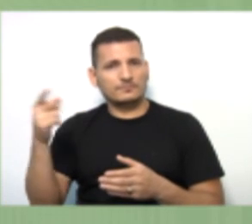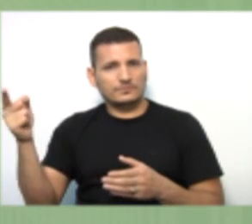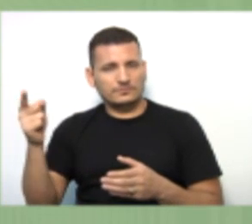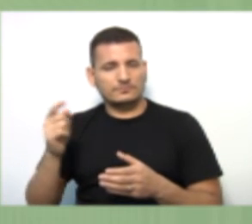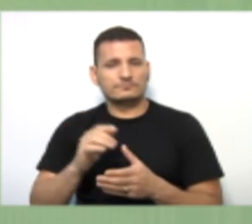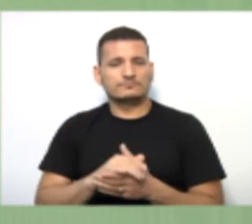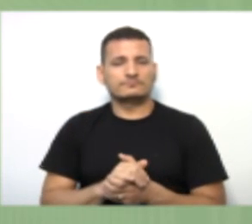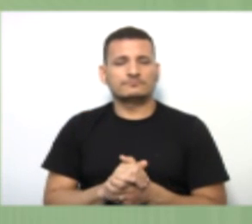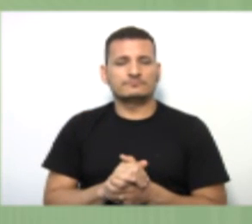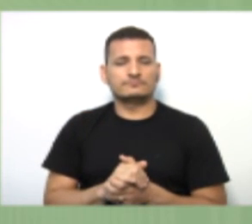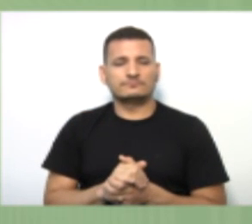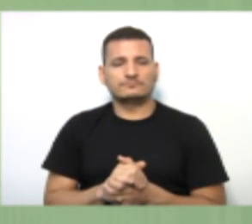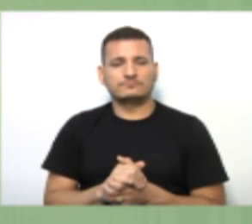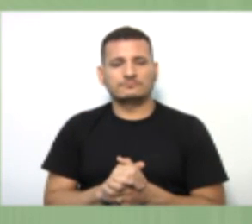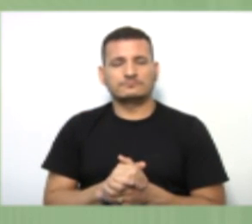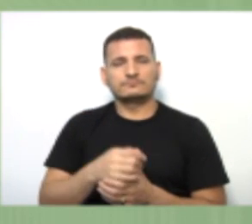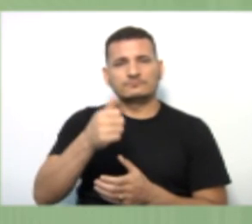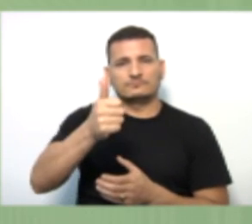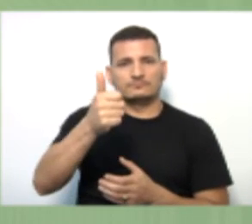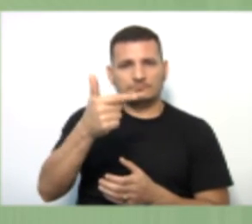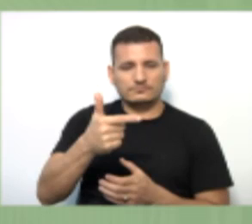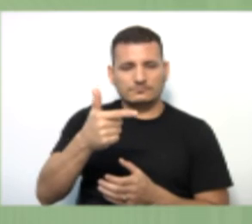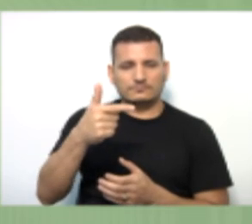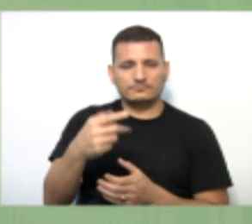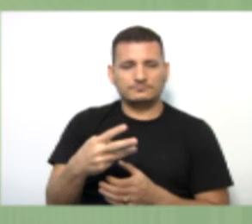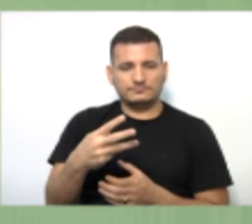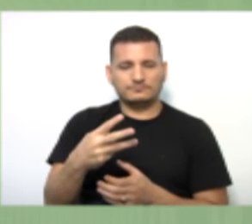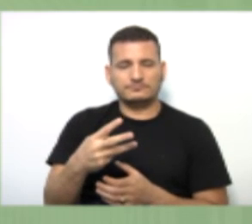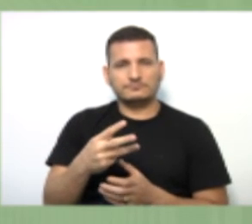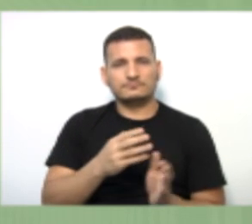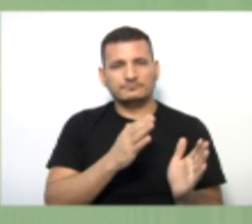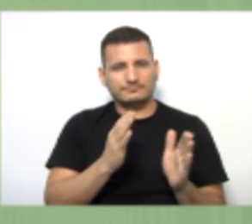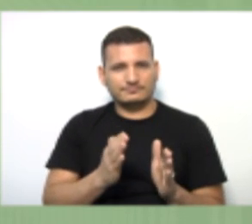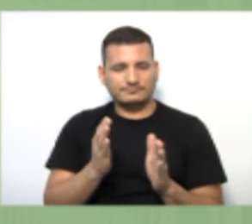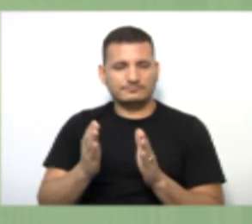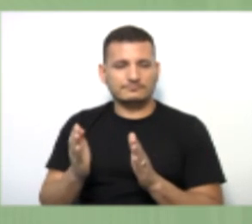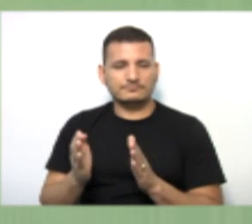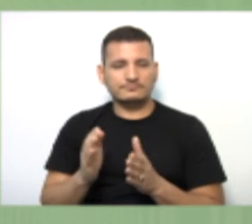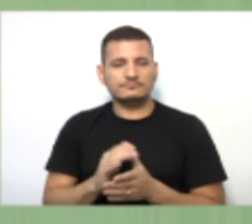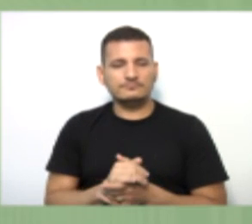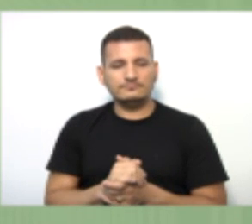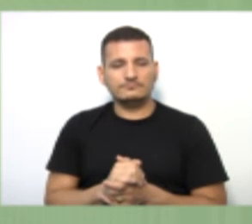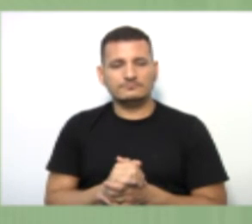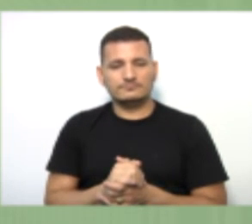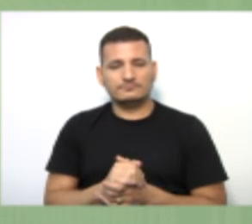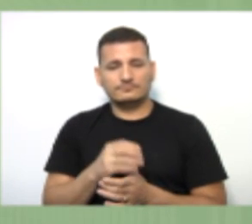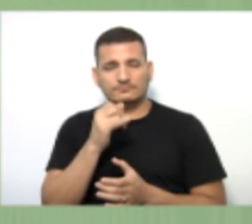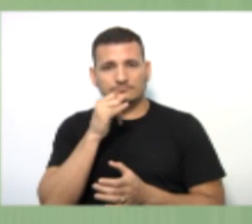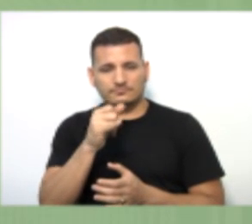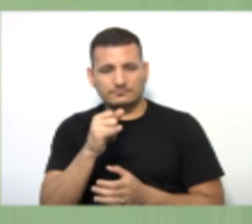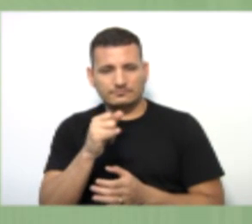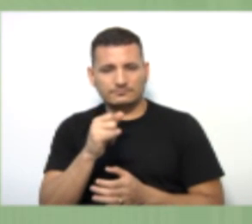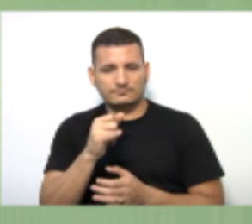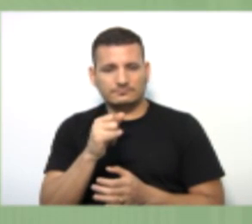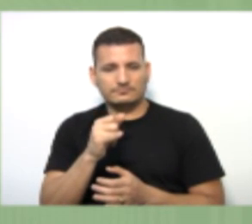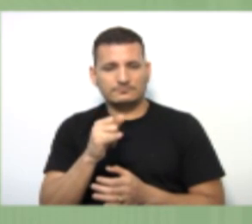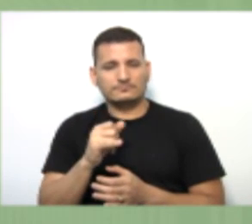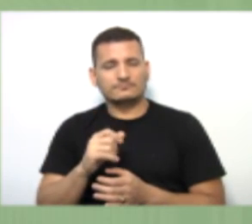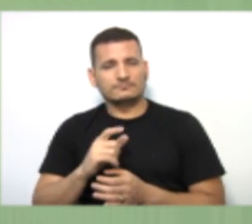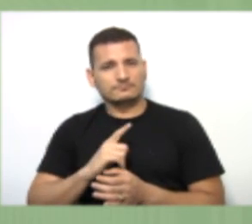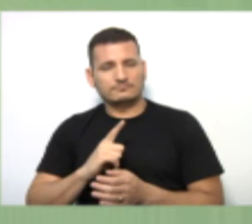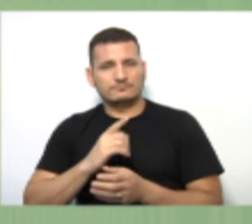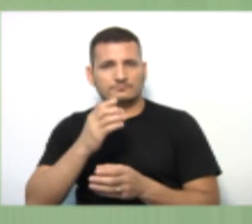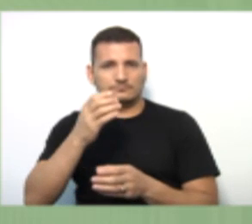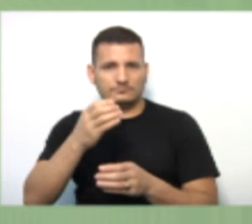3. Tá? Aqui eu passo 1, 2 e passo 3. Terceiro passo ele faz o seguinte. Se ainda existe copo,